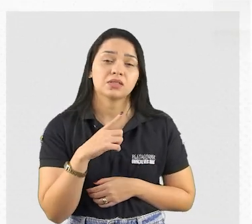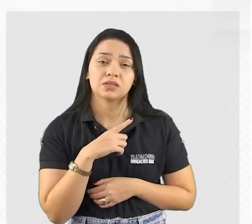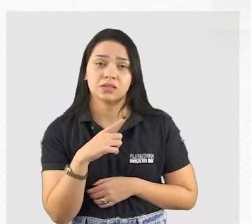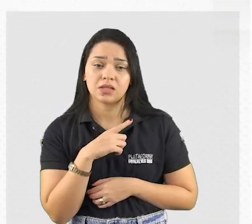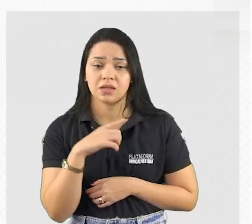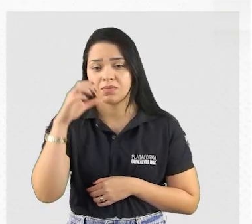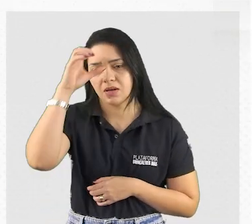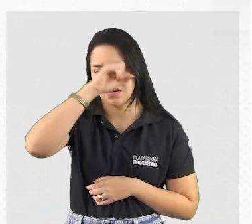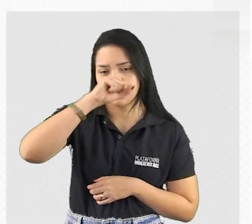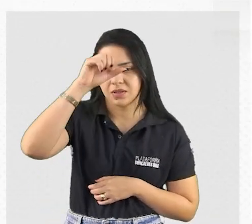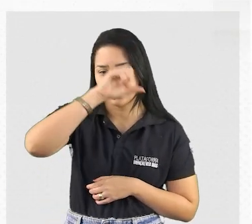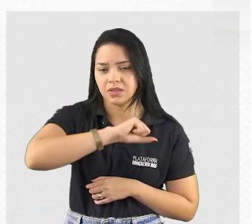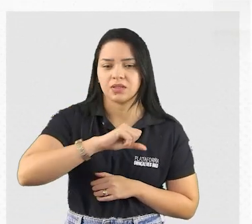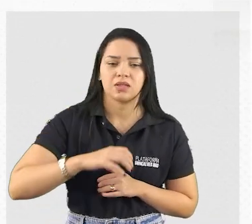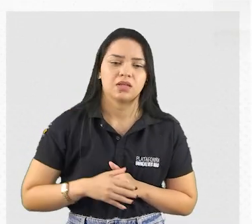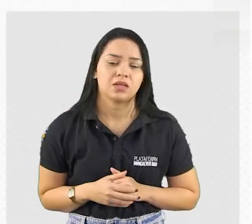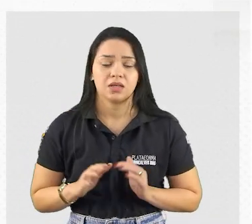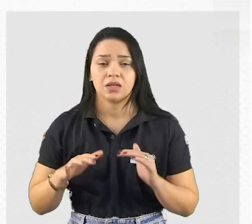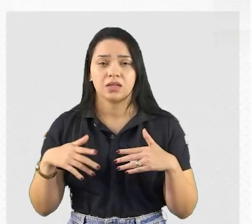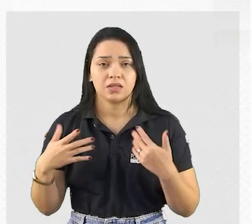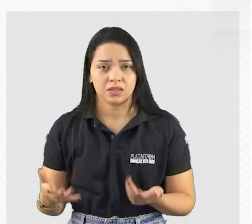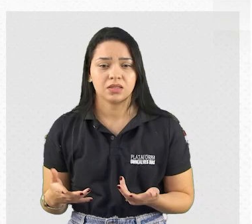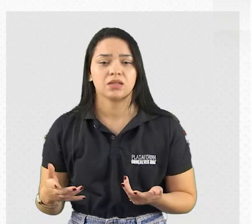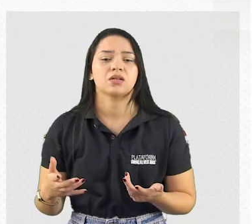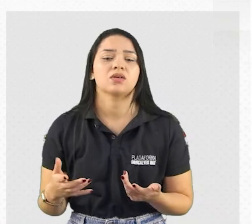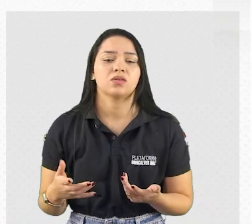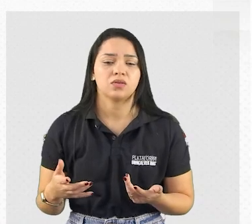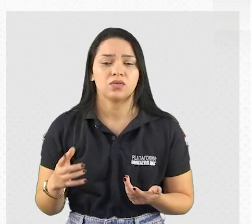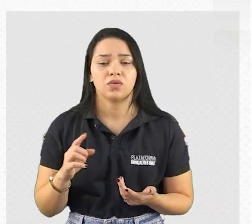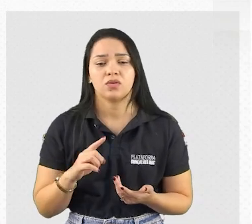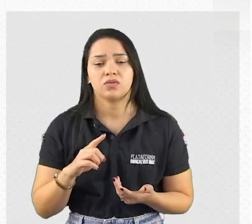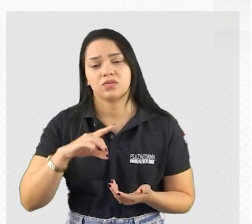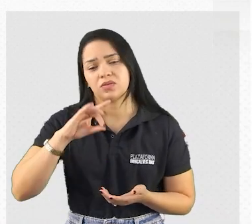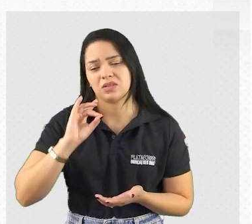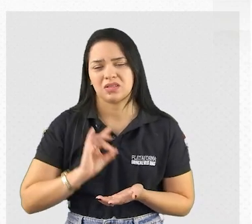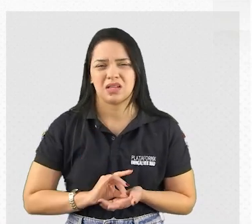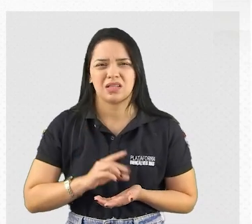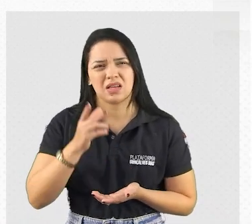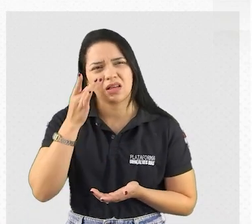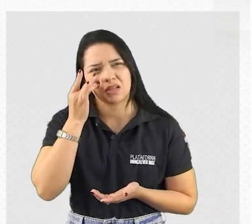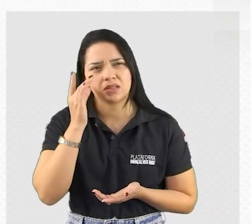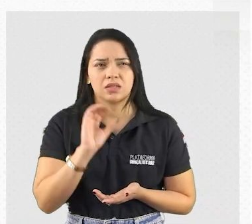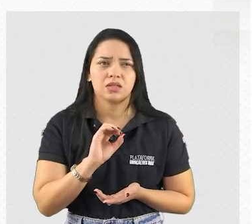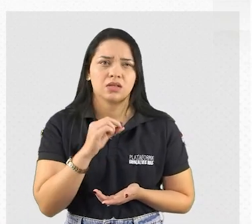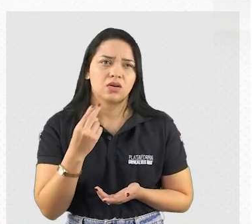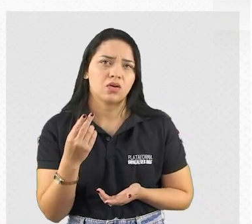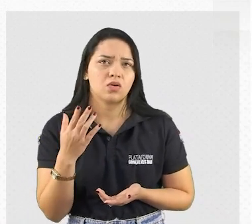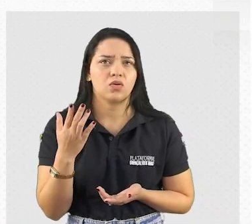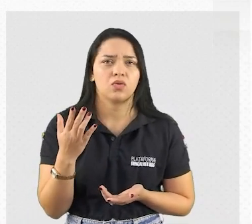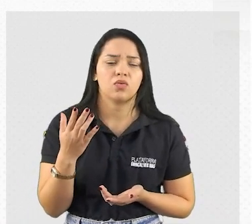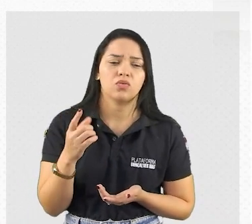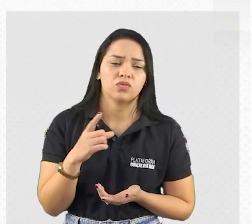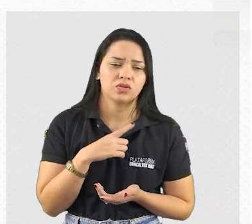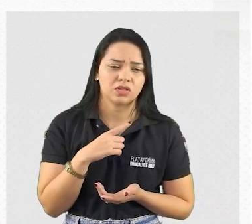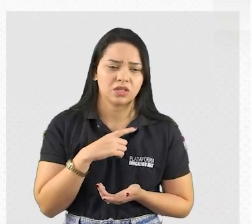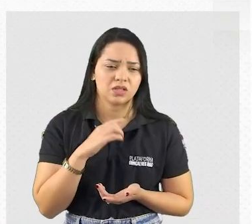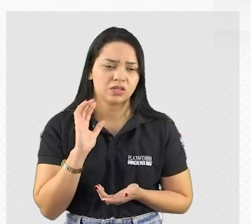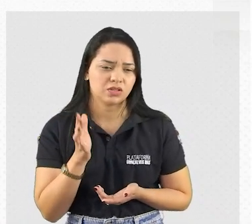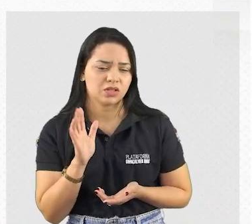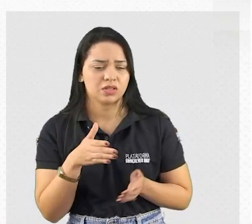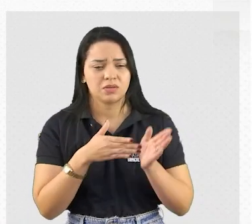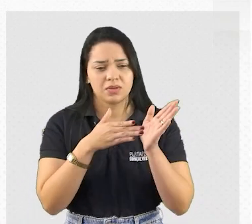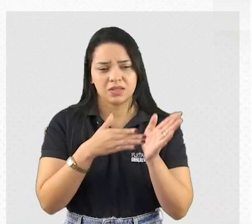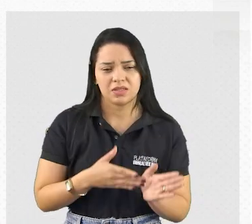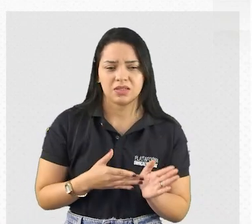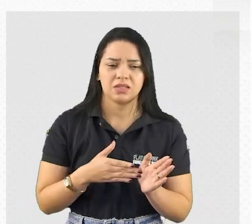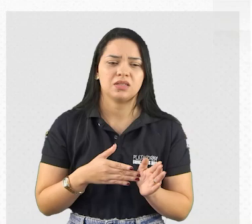para aprender, né? Então, metas realistas e não metas, às vezes você vai atrás de metas que já estão ali